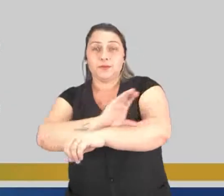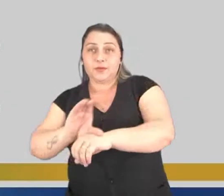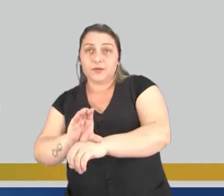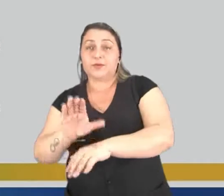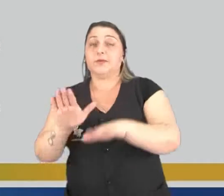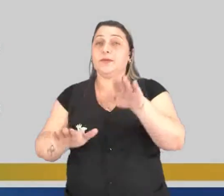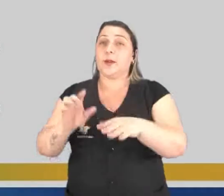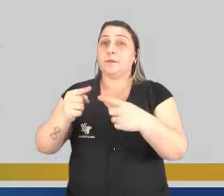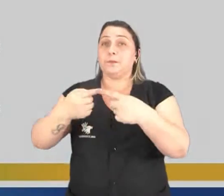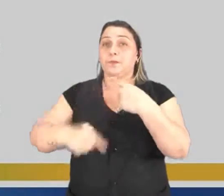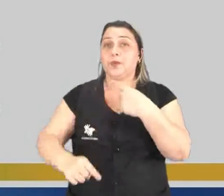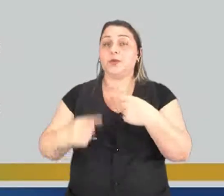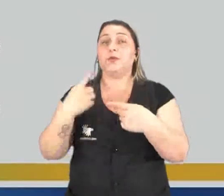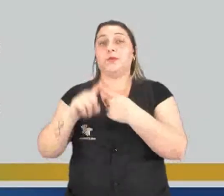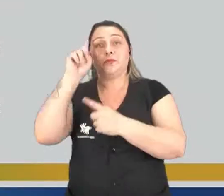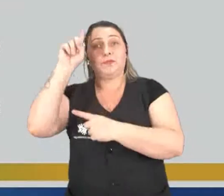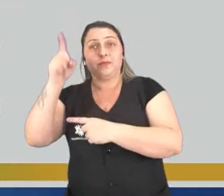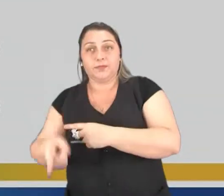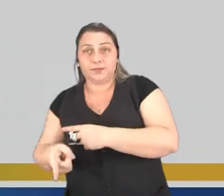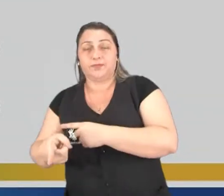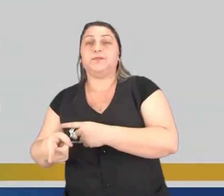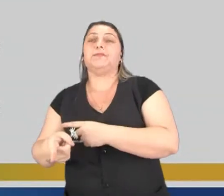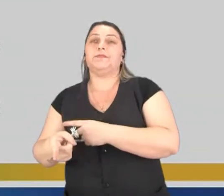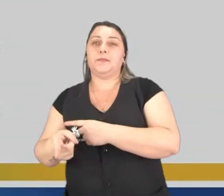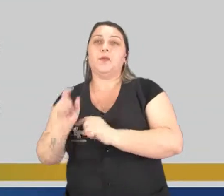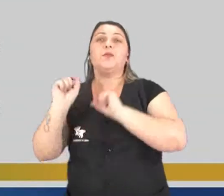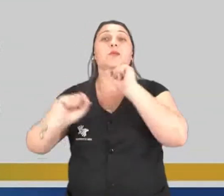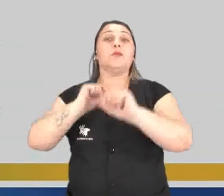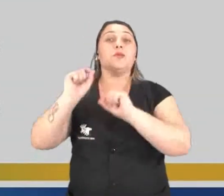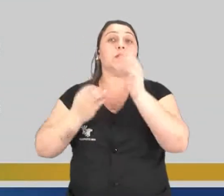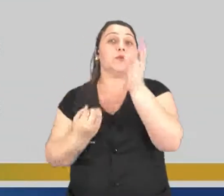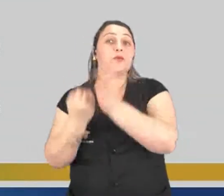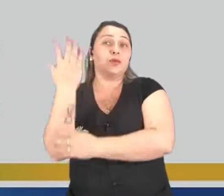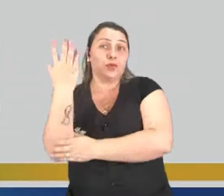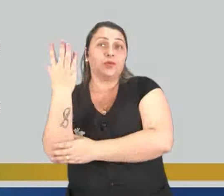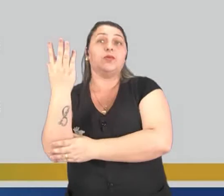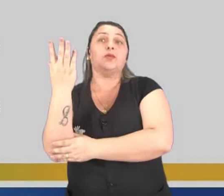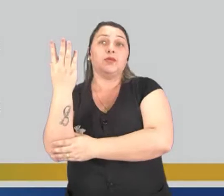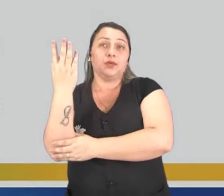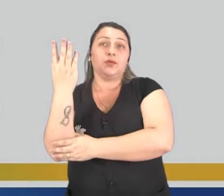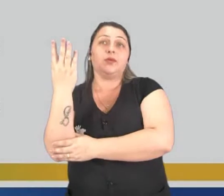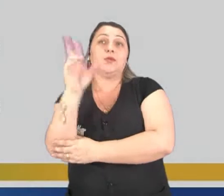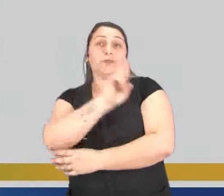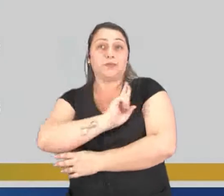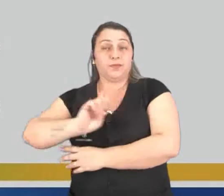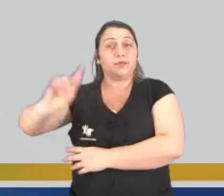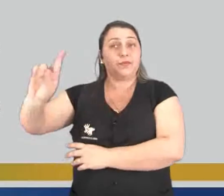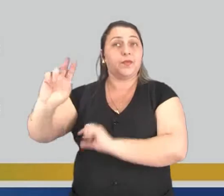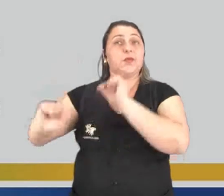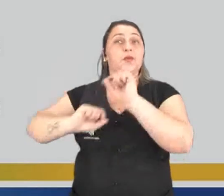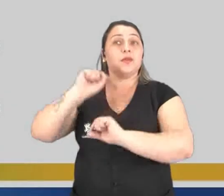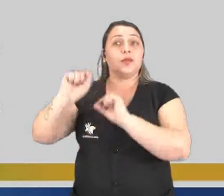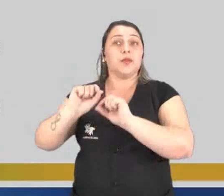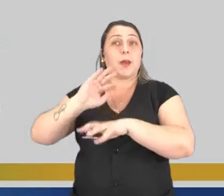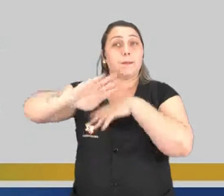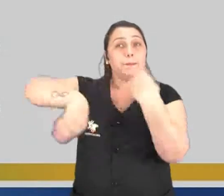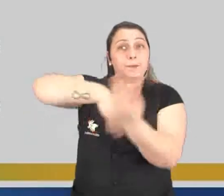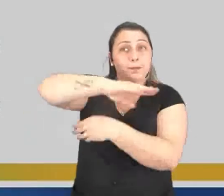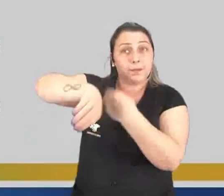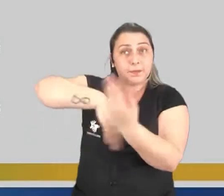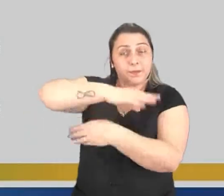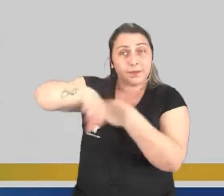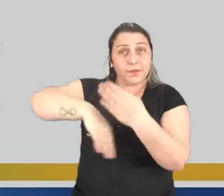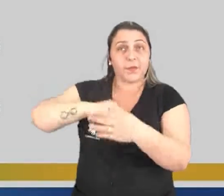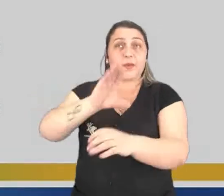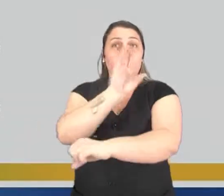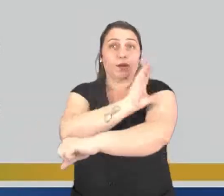às vezes, era proibido pelos seus senhores. Então, acaba o quê? Acaba surgindo um sincretismo religioso, ou seja, eles vão misturar traços